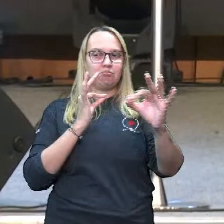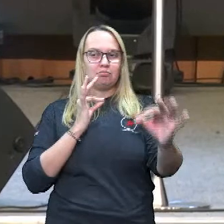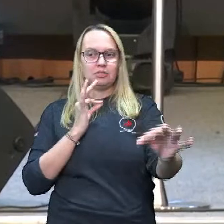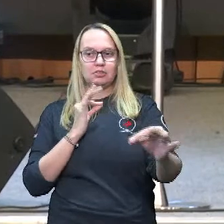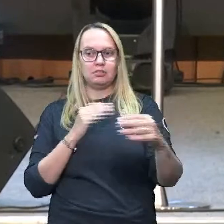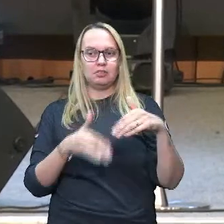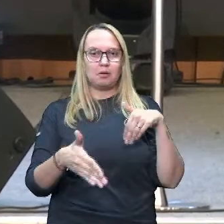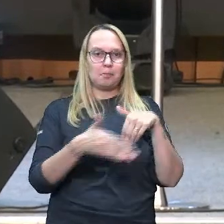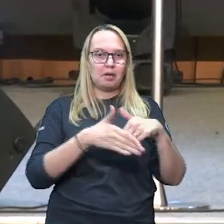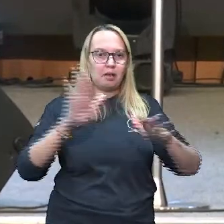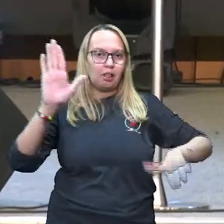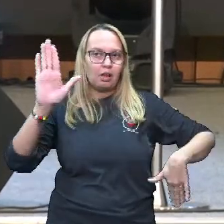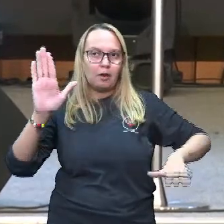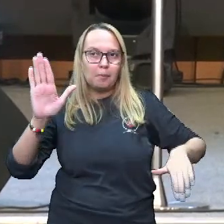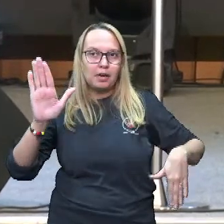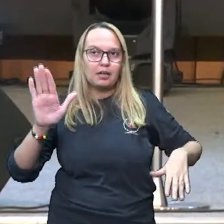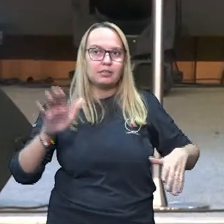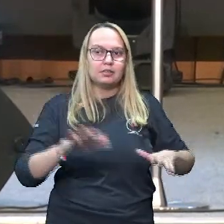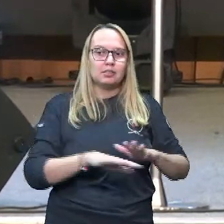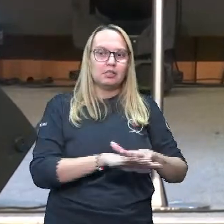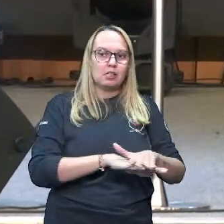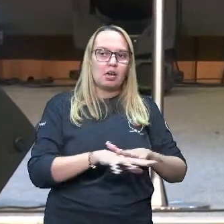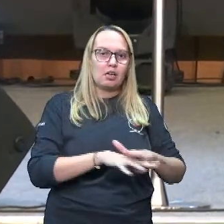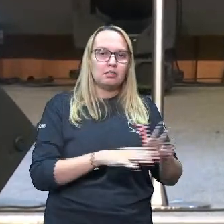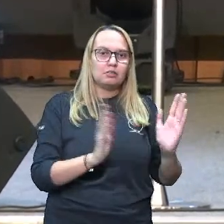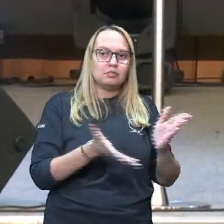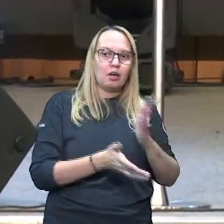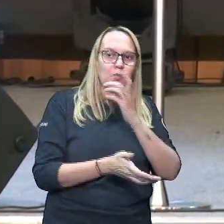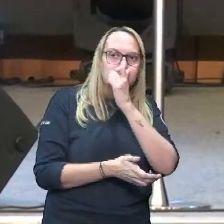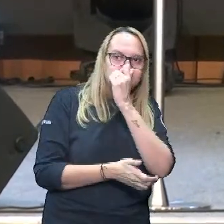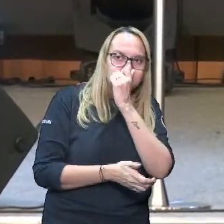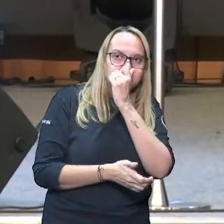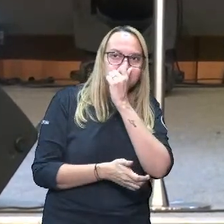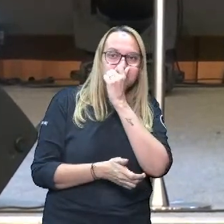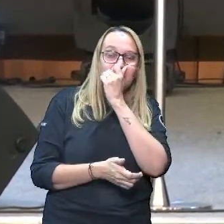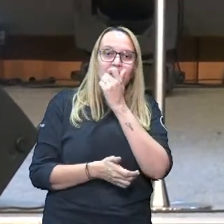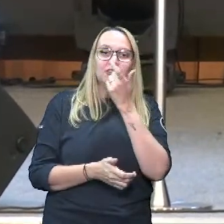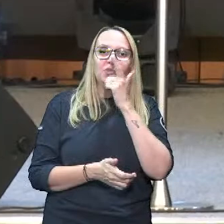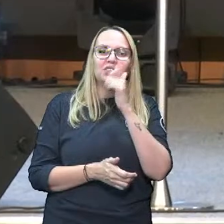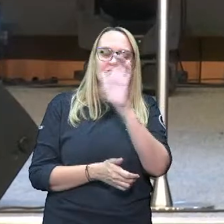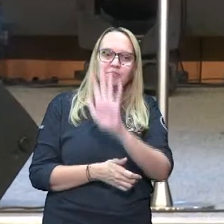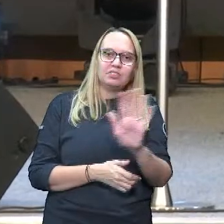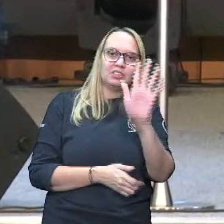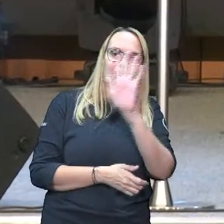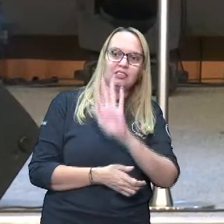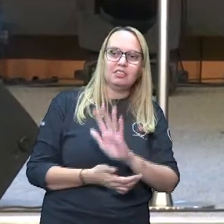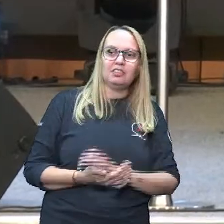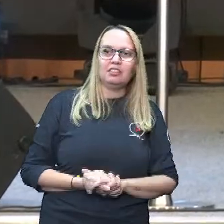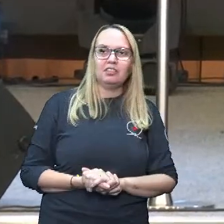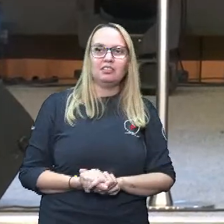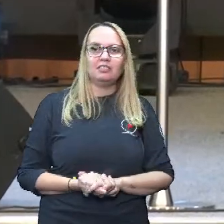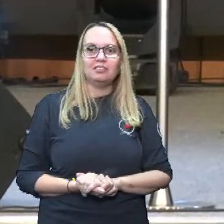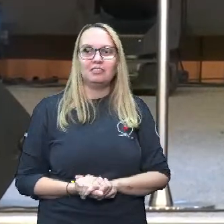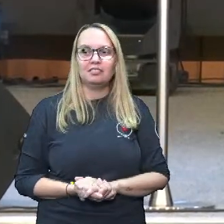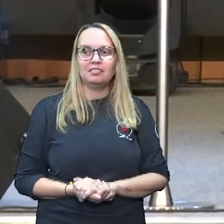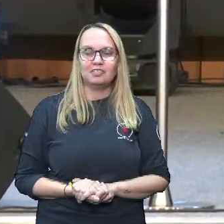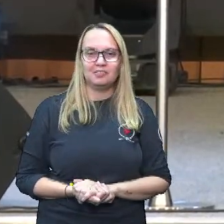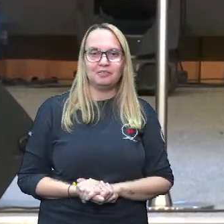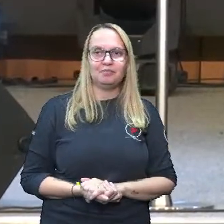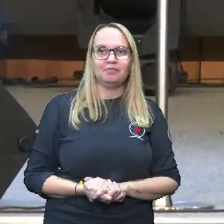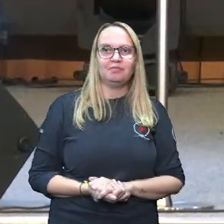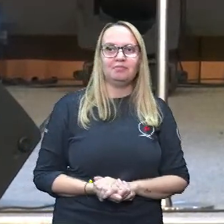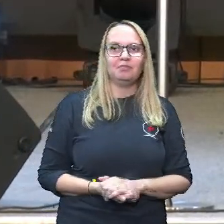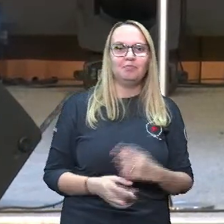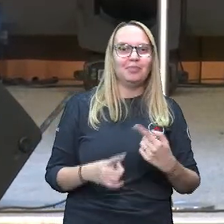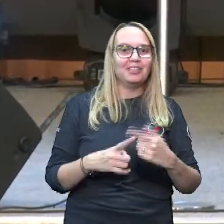ficaram lotadas. Aí enquanto Pedro está, eu consigo visualizar as cenas, Thaís me chama de Fantástico Mundo de Miguel, que